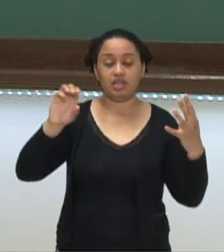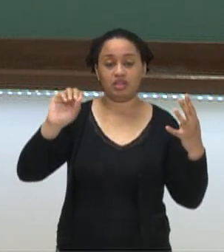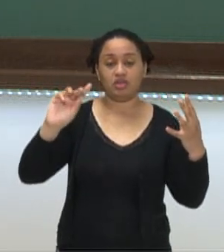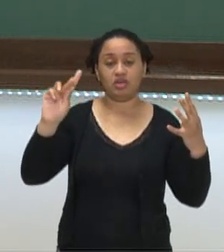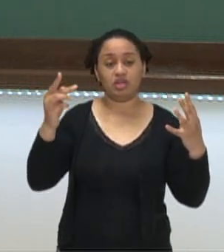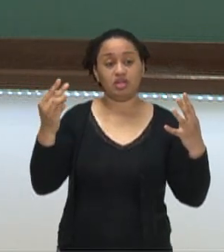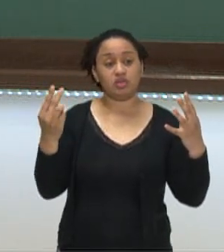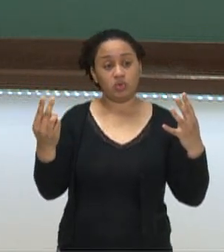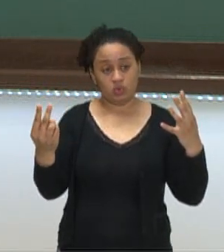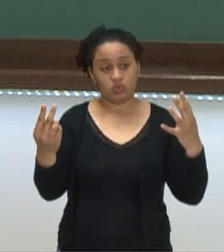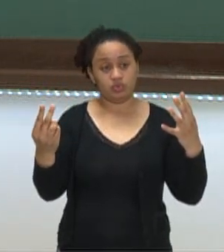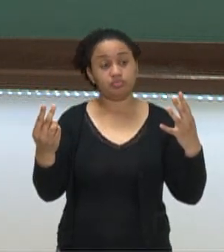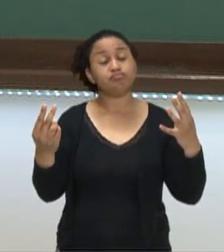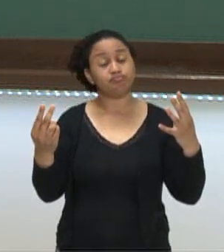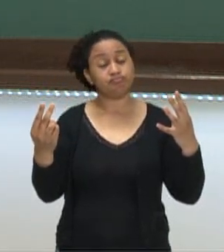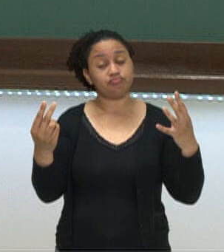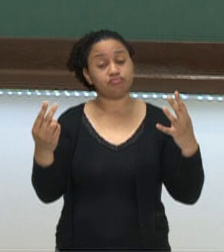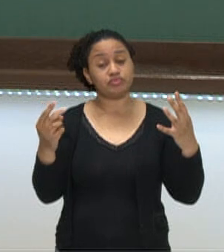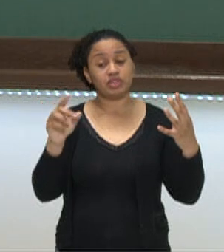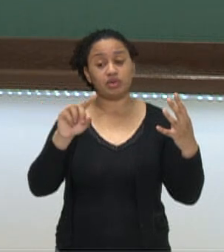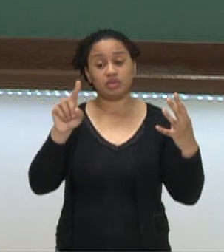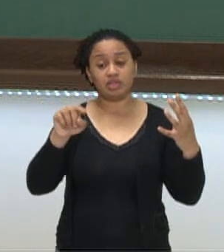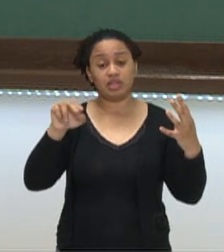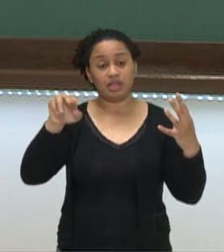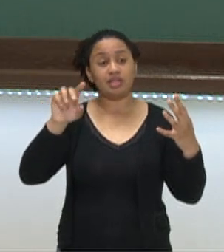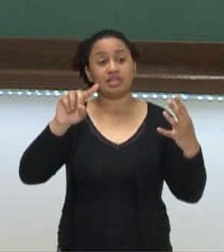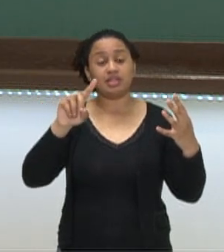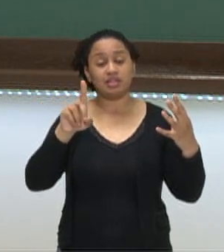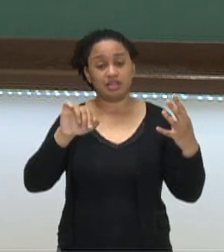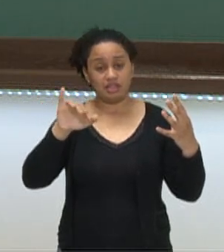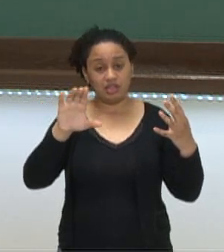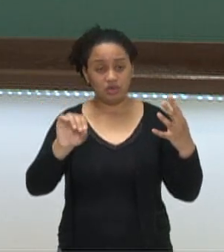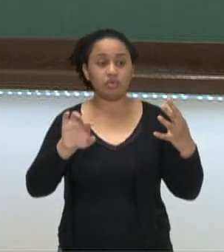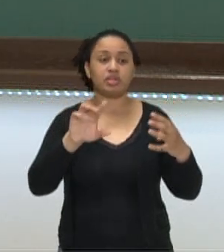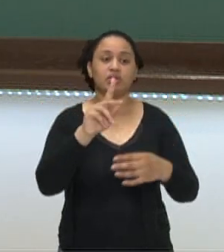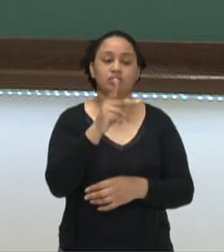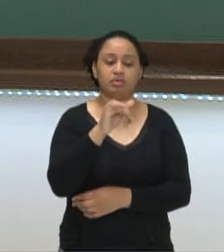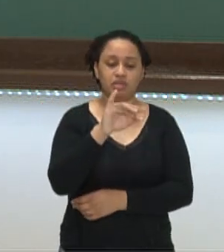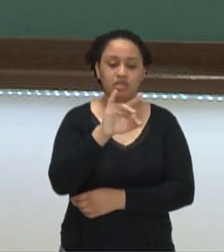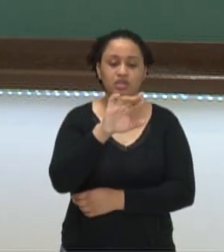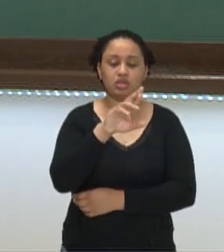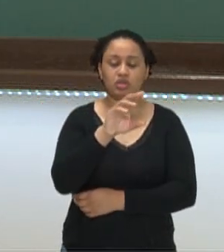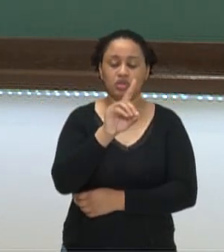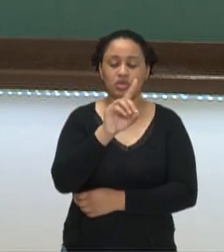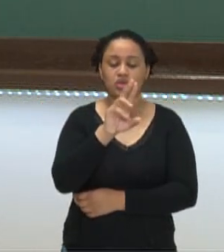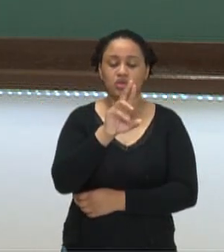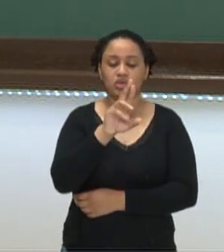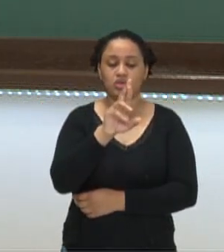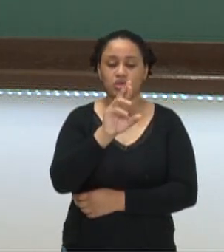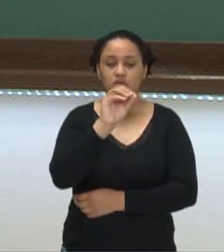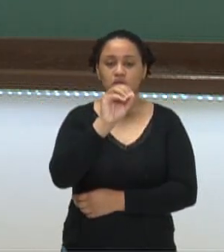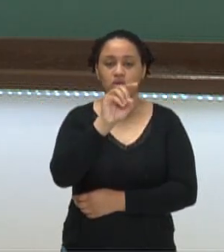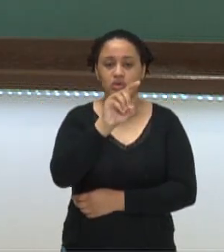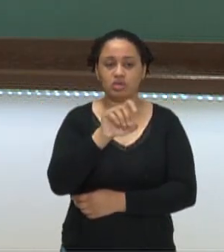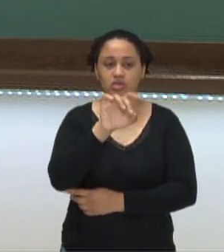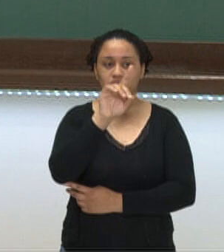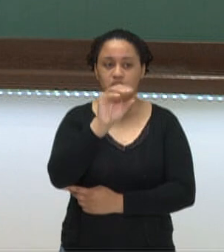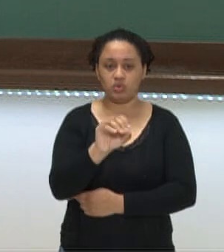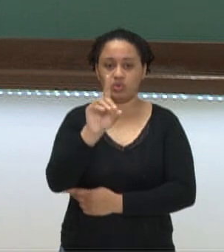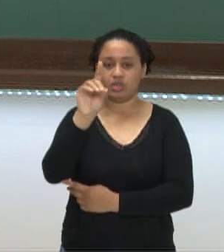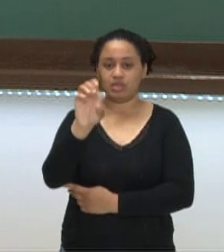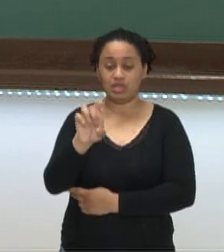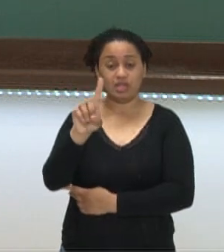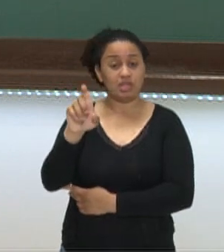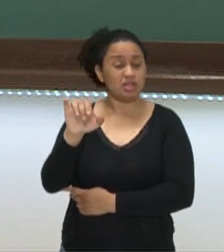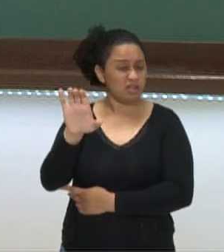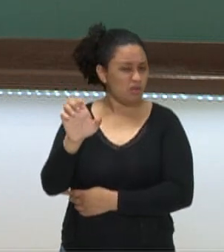ZnOH2. Então o Zn é o zinco, portanto fica hidróxido de zinco. Então vejam quanto é